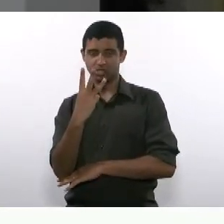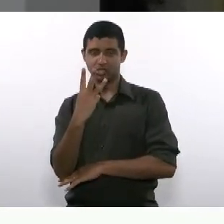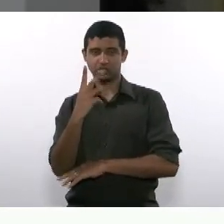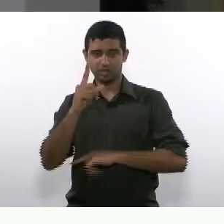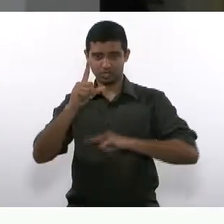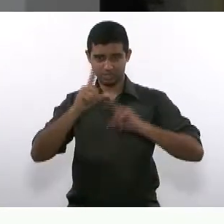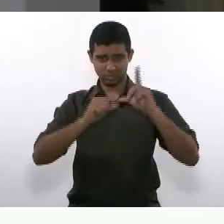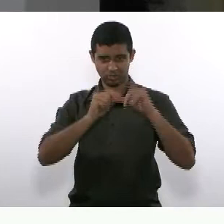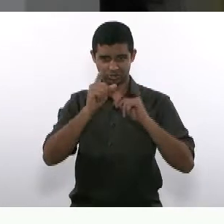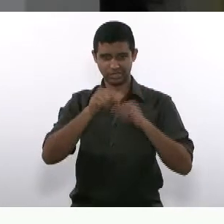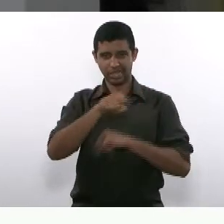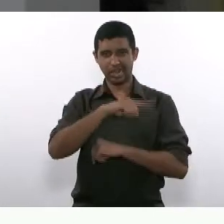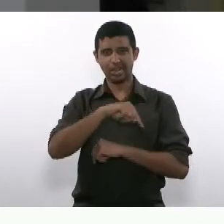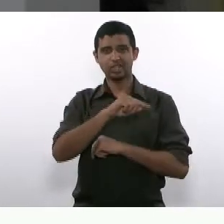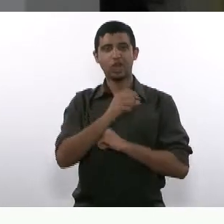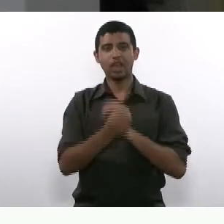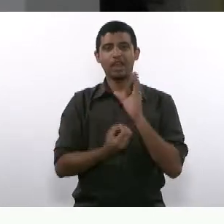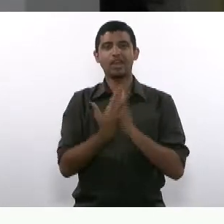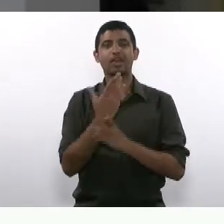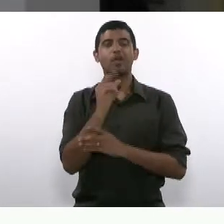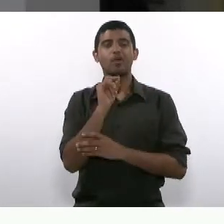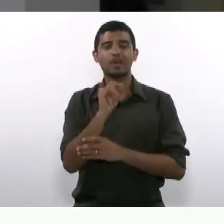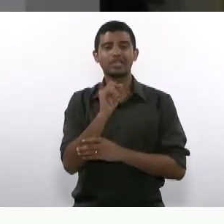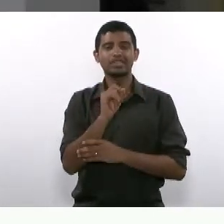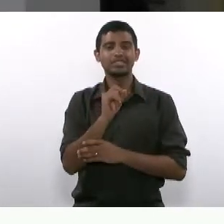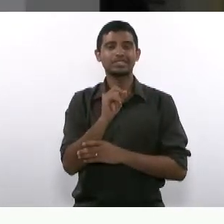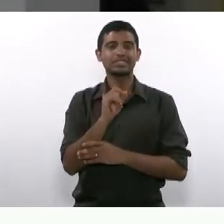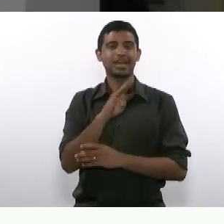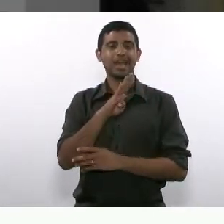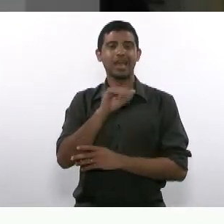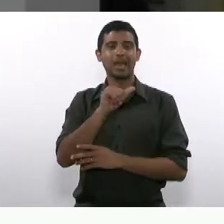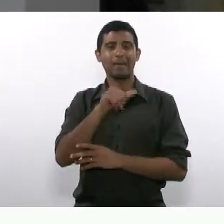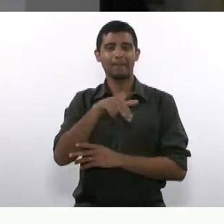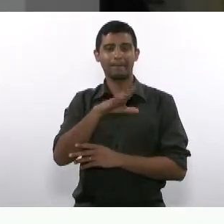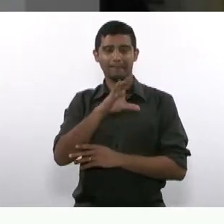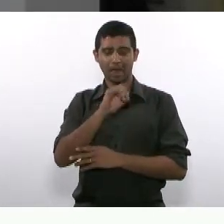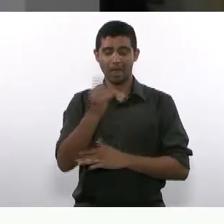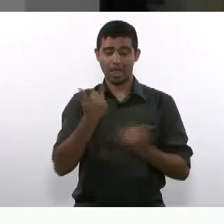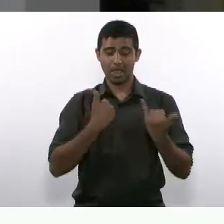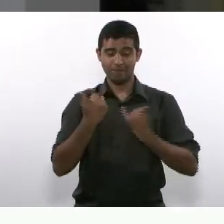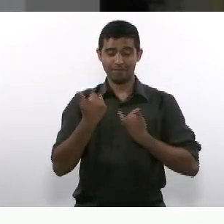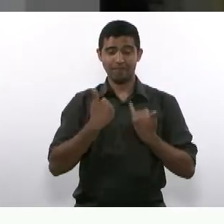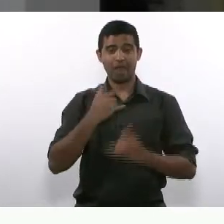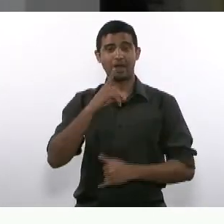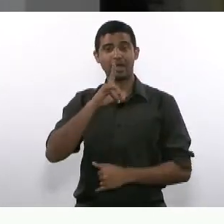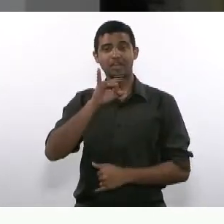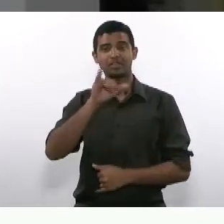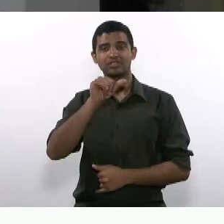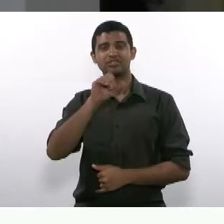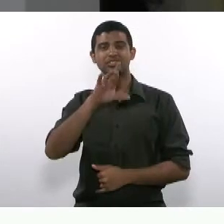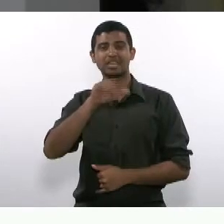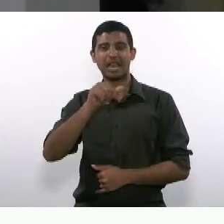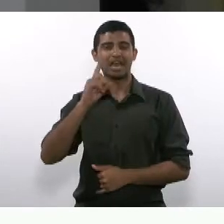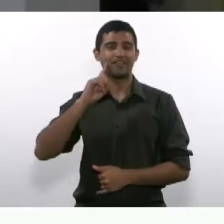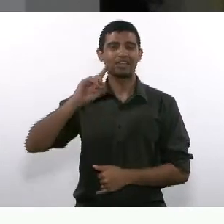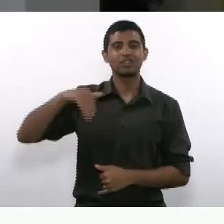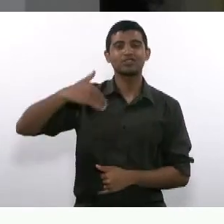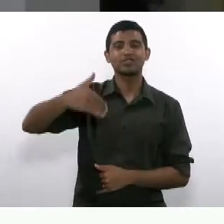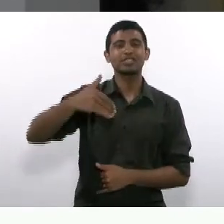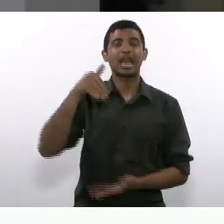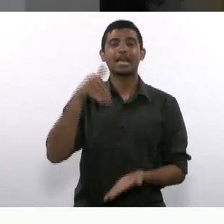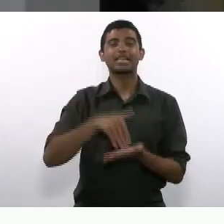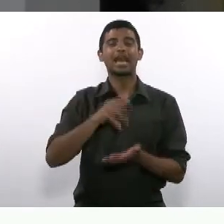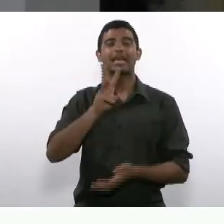a gente está criando um banco de diários que resulta em diárias com preços em até 50%